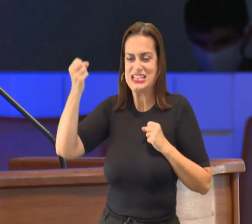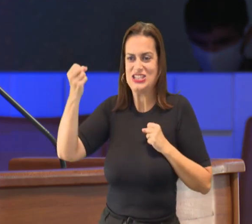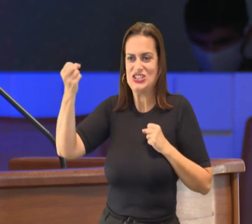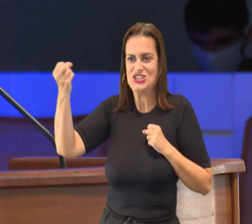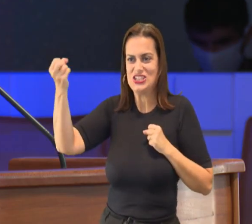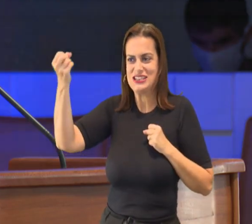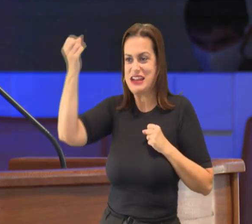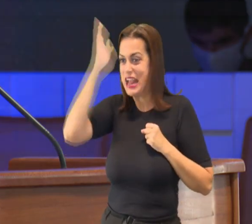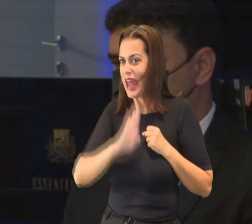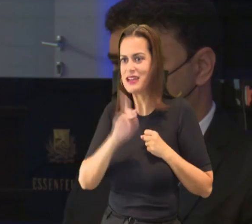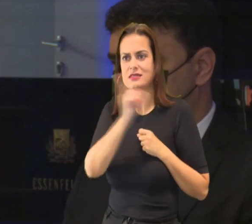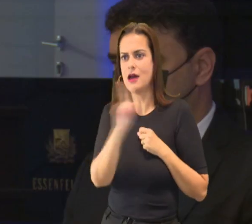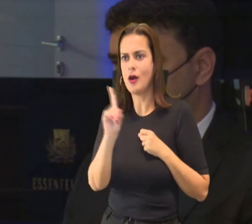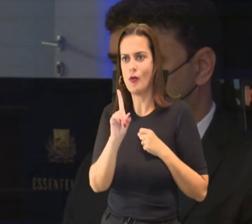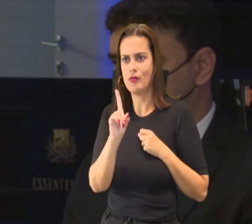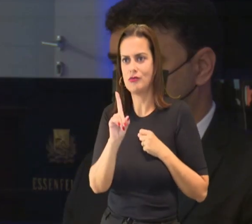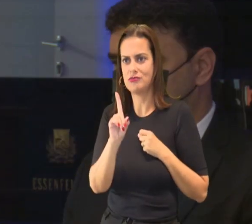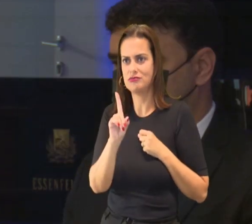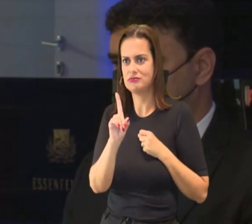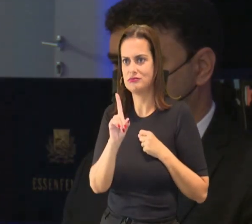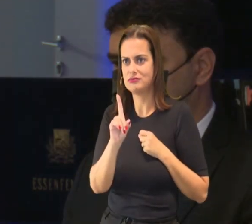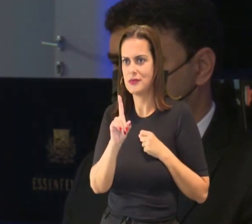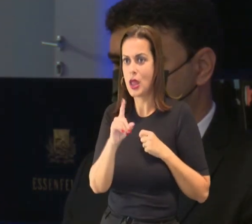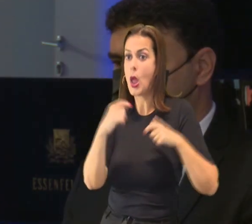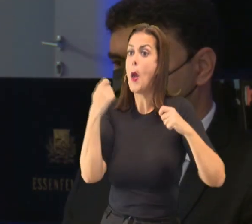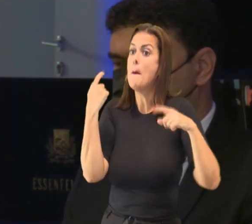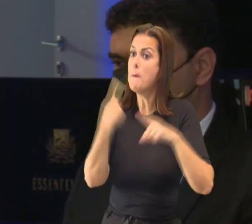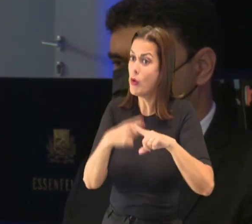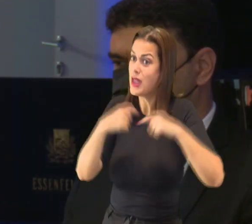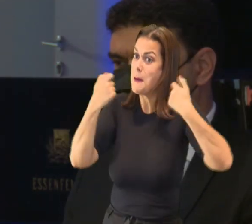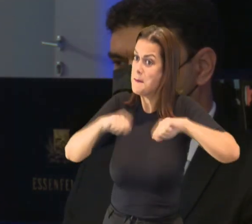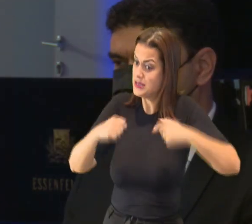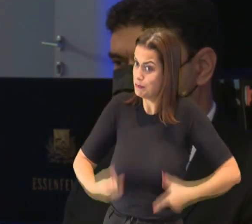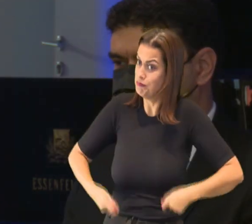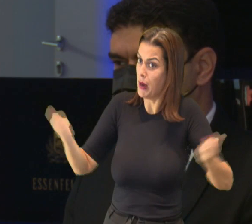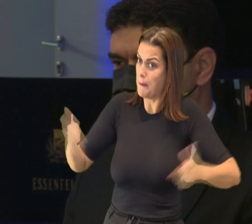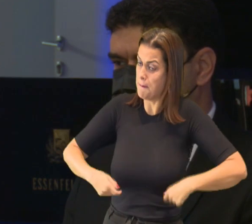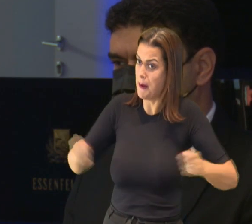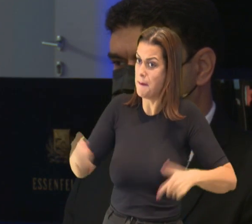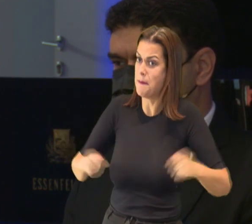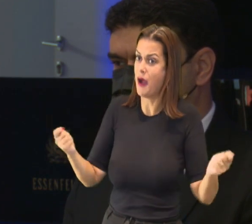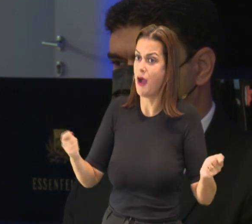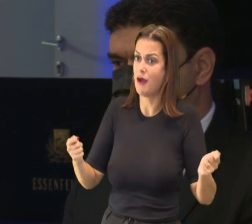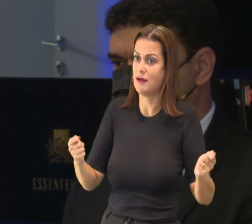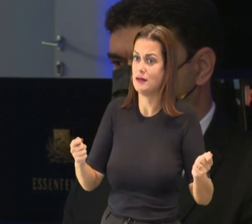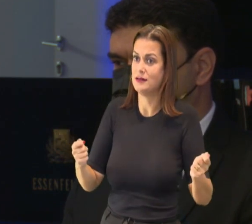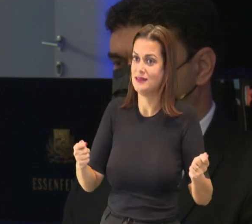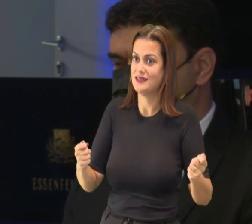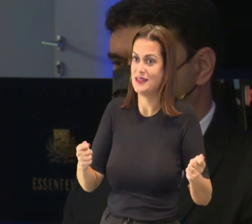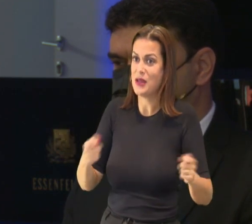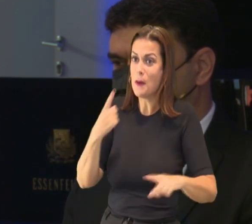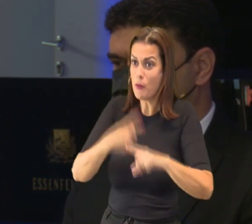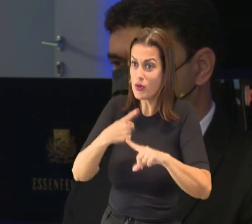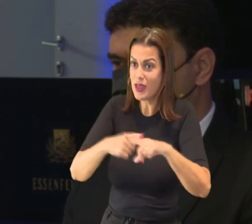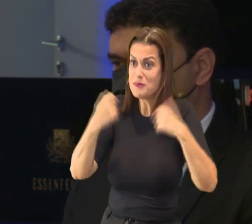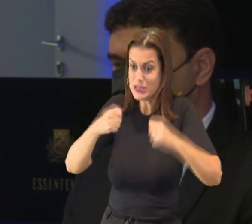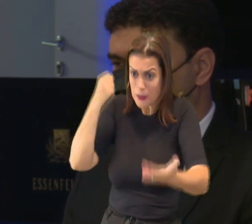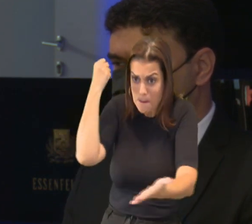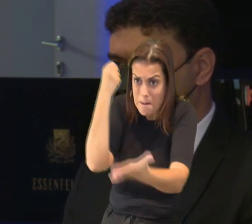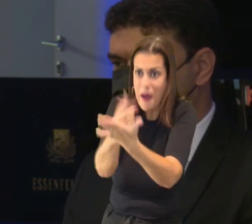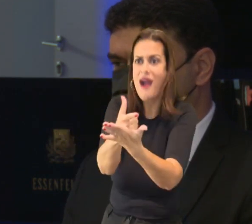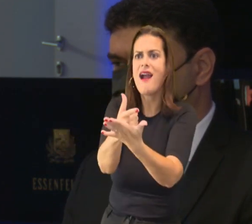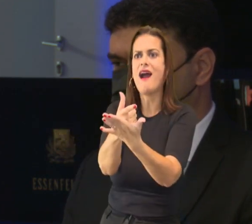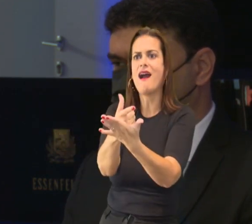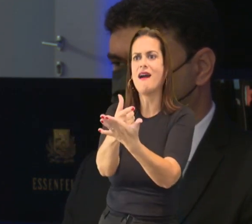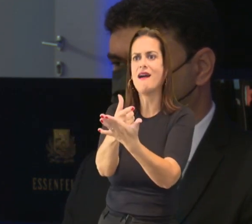não oferecerei nada ao Senhor que não me custe nada. Eu não oferecerei ao Senhor holocausto que não me custe nada. Ou seja,